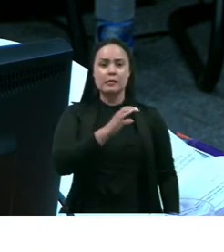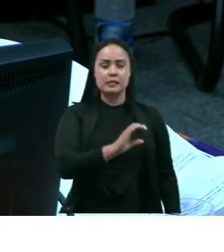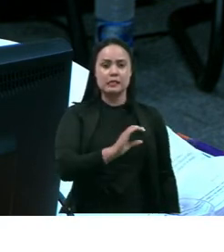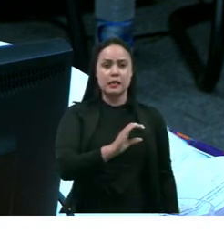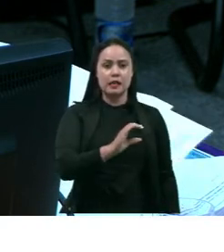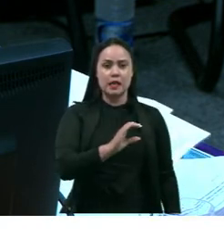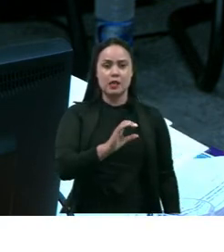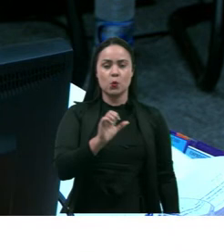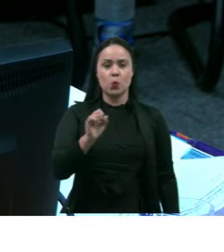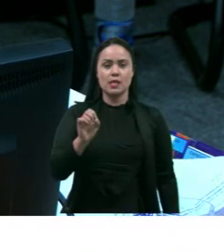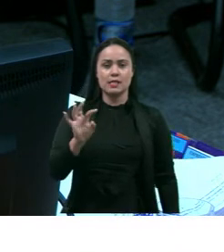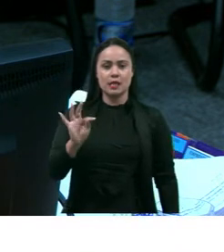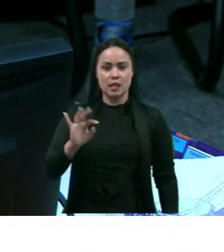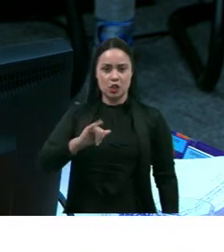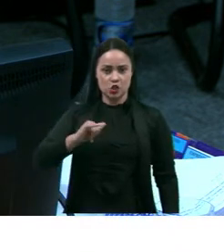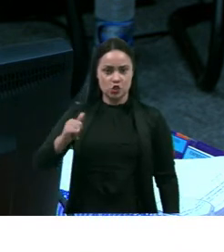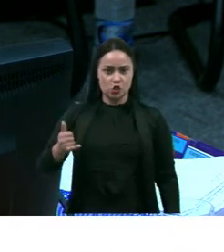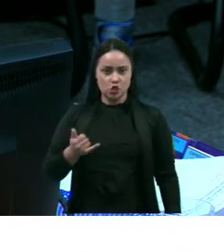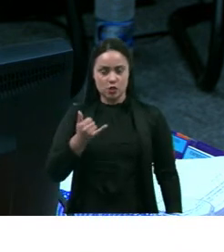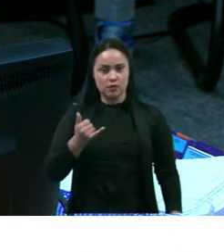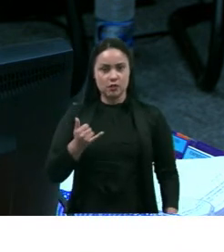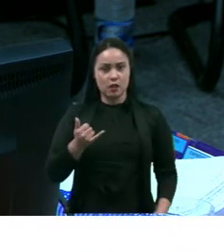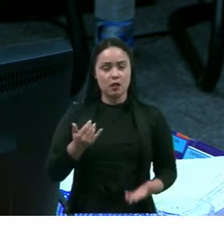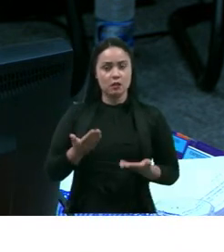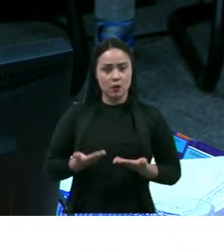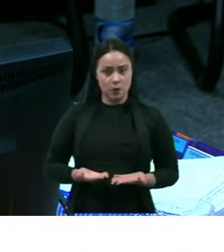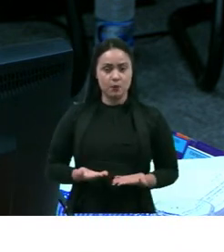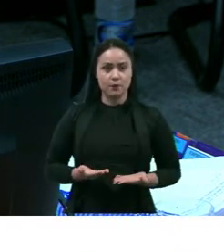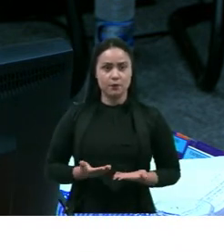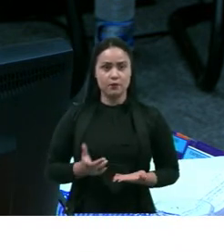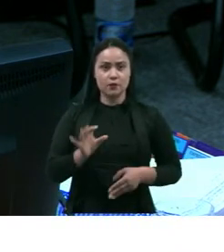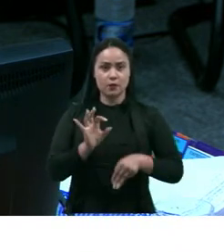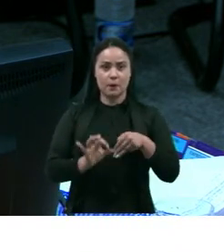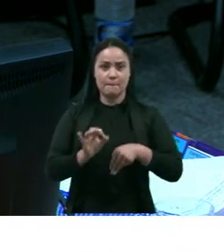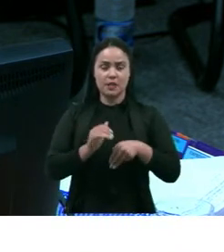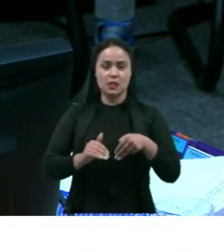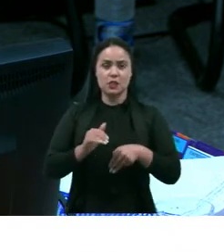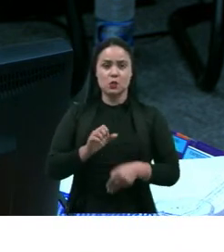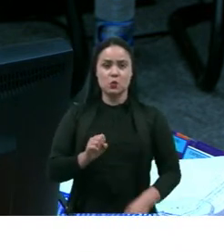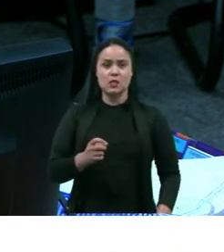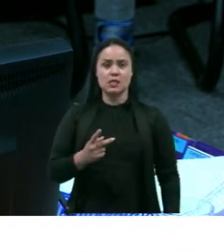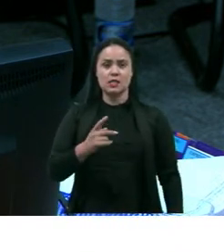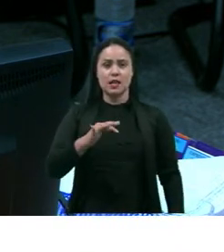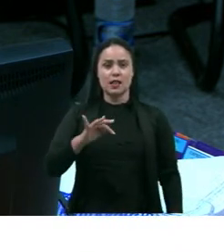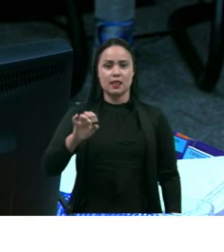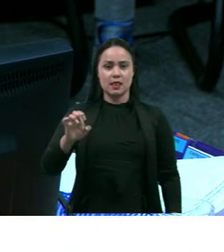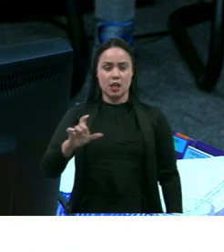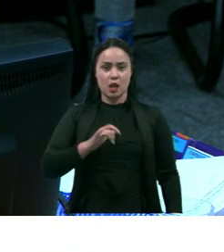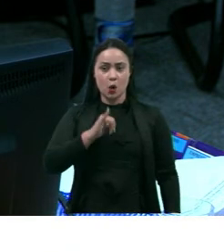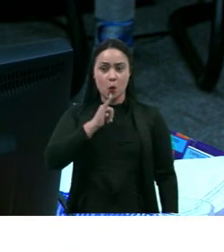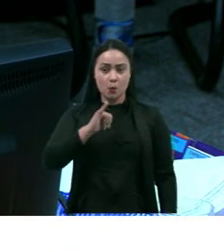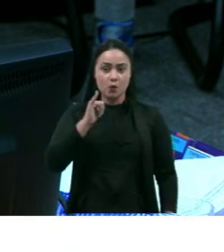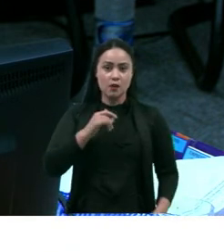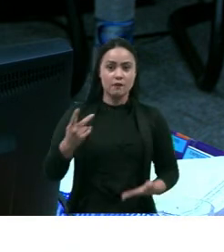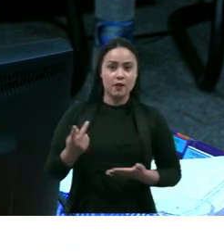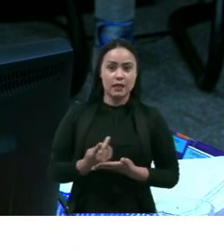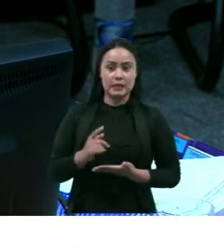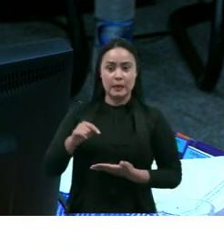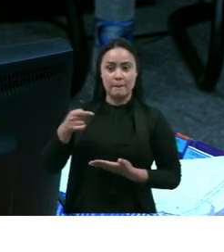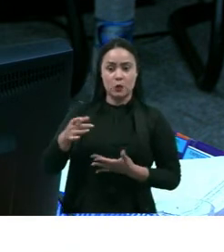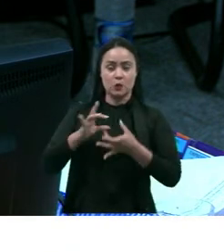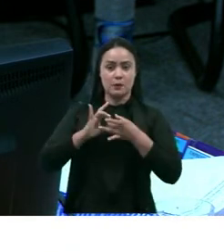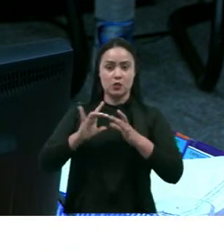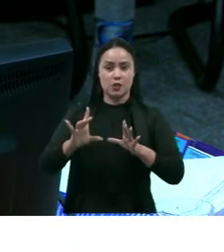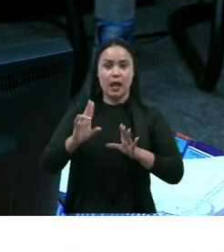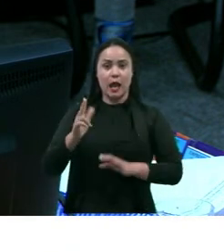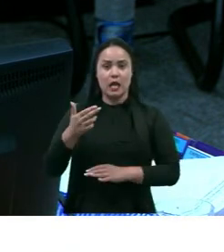no Superior Tribunal de Justiça, quando então o ministro Schietti comunica os fatos. Mesmo após concedido